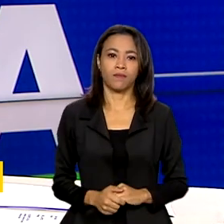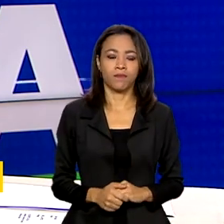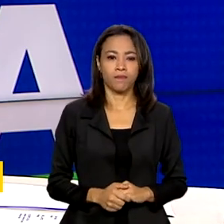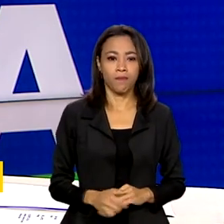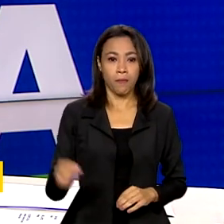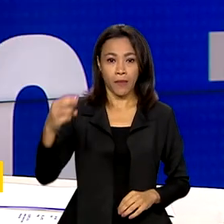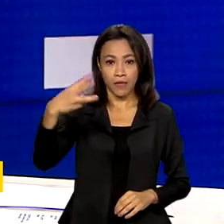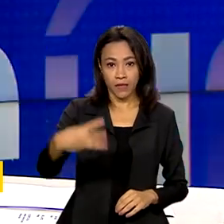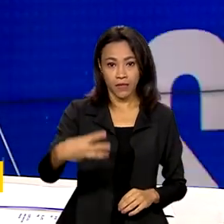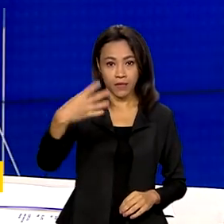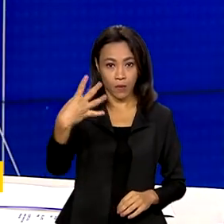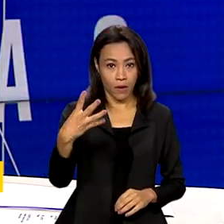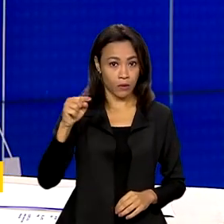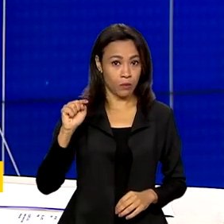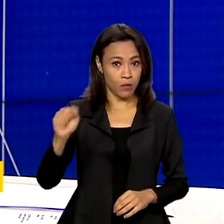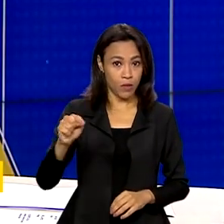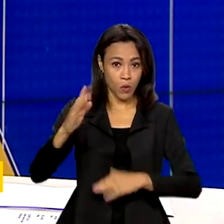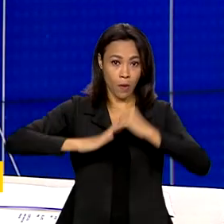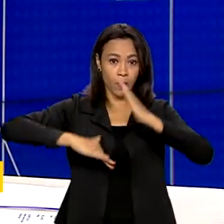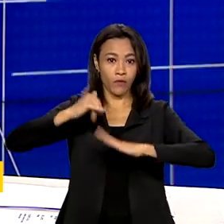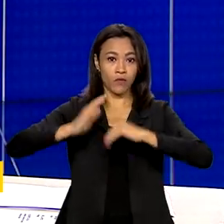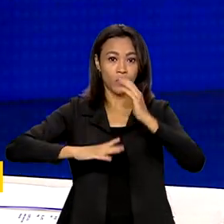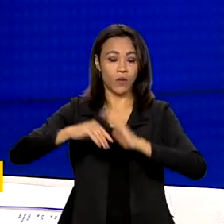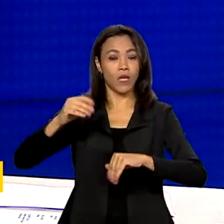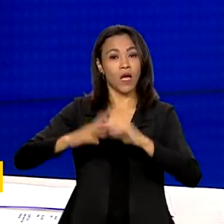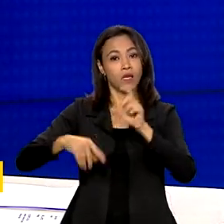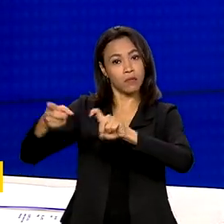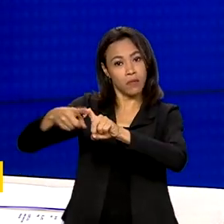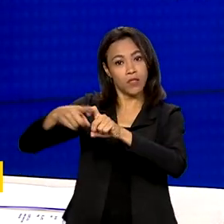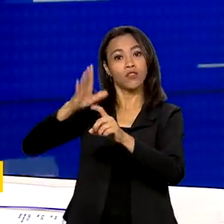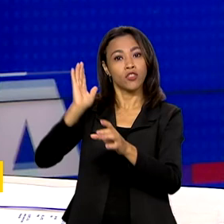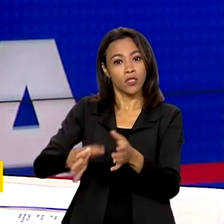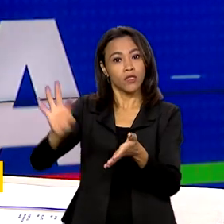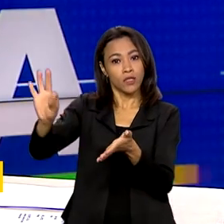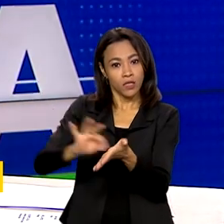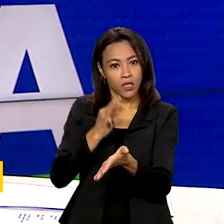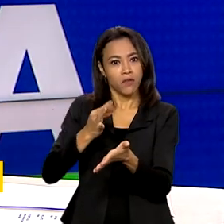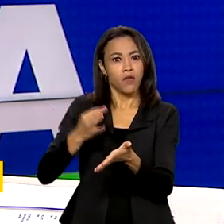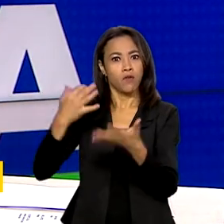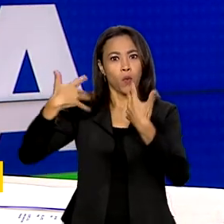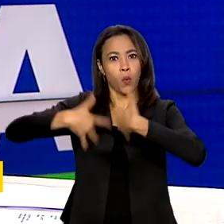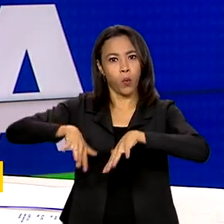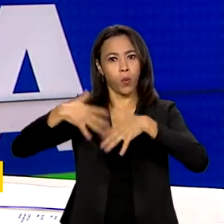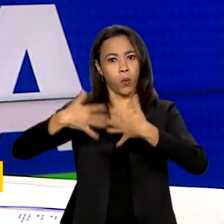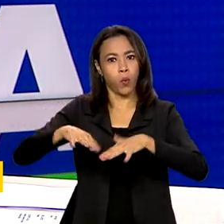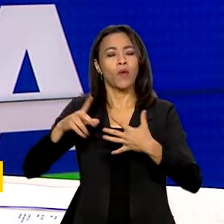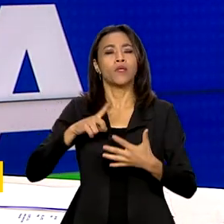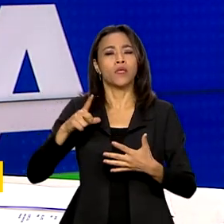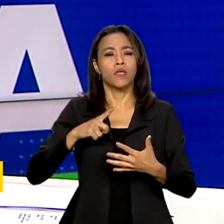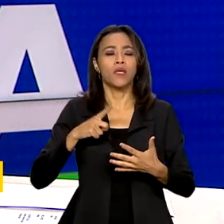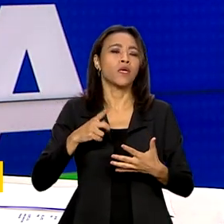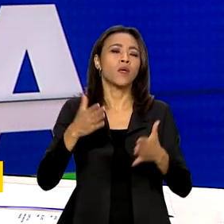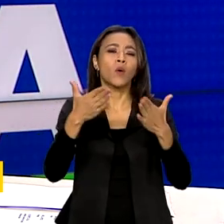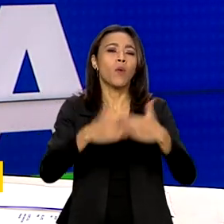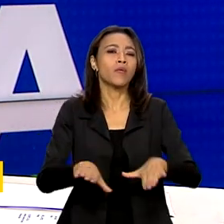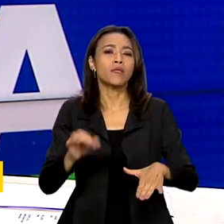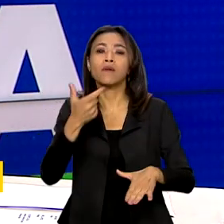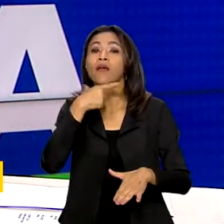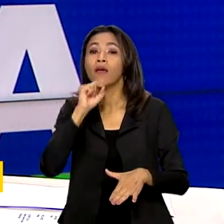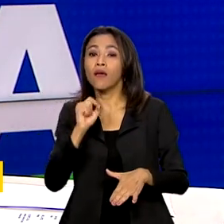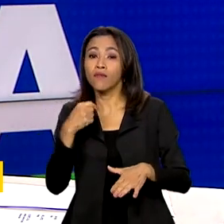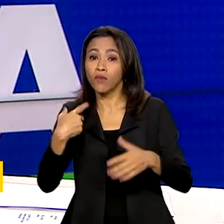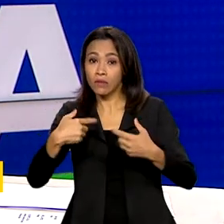34 mil profissionais se inscreveram no Mais Médicos, um recorde. O programa prevê bônus para quem trabalhar em áreas